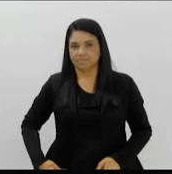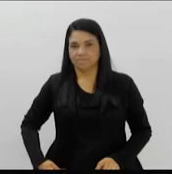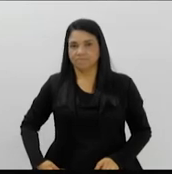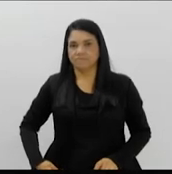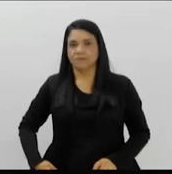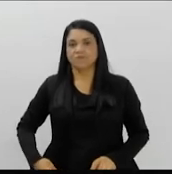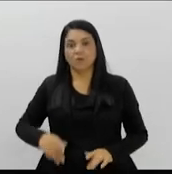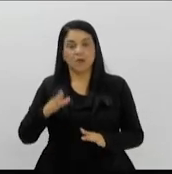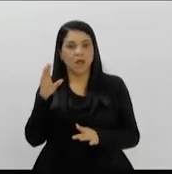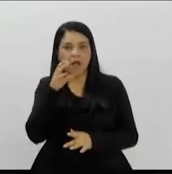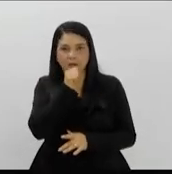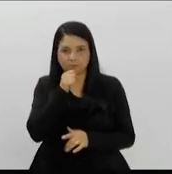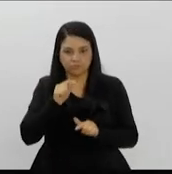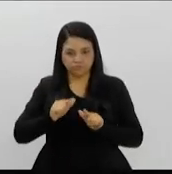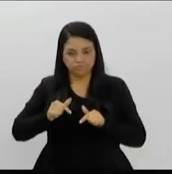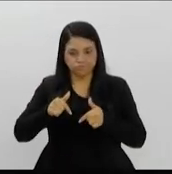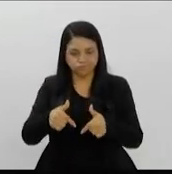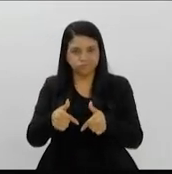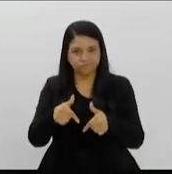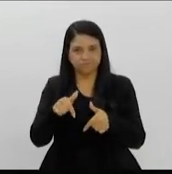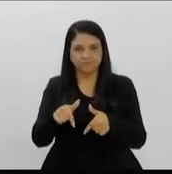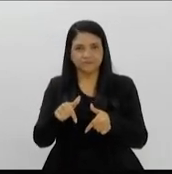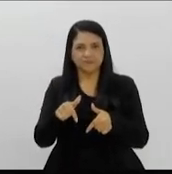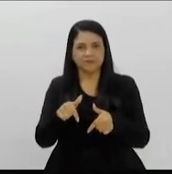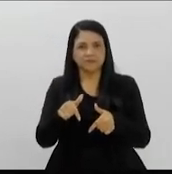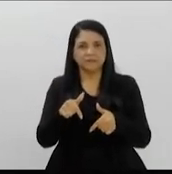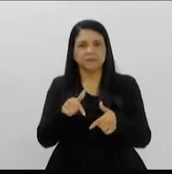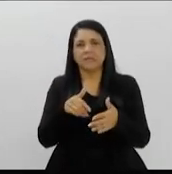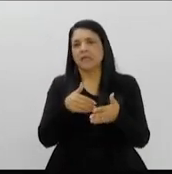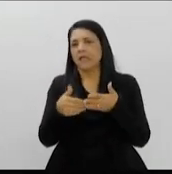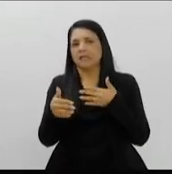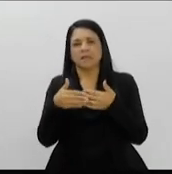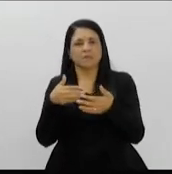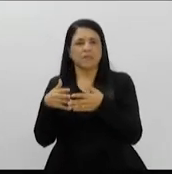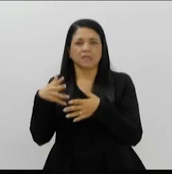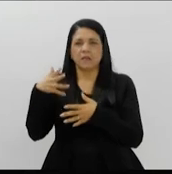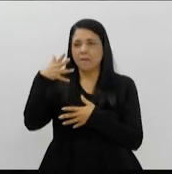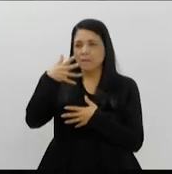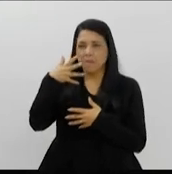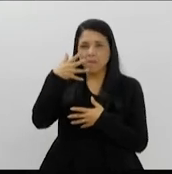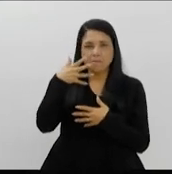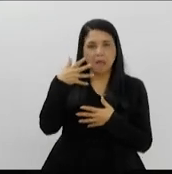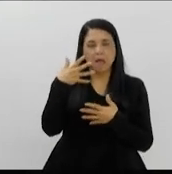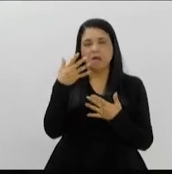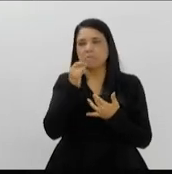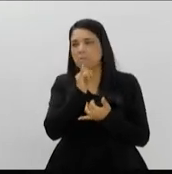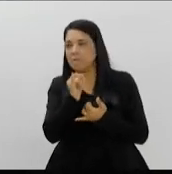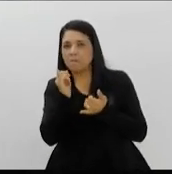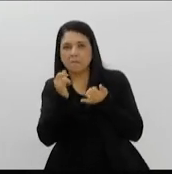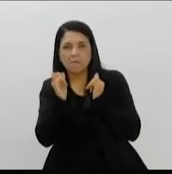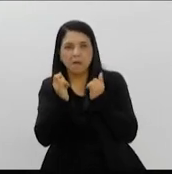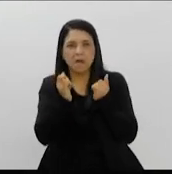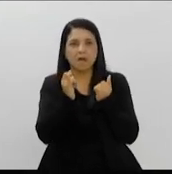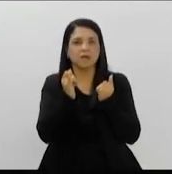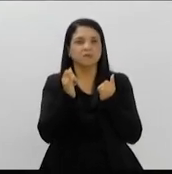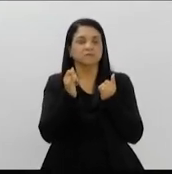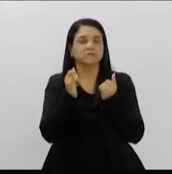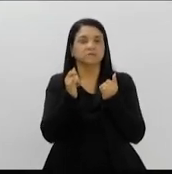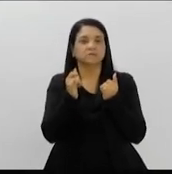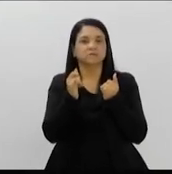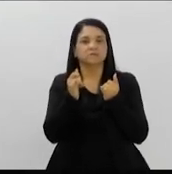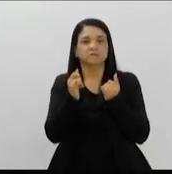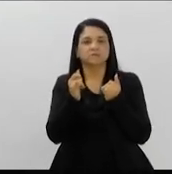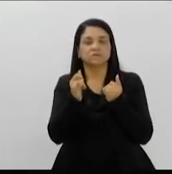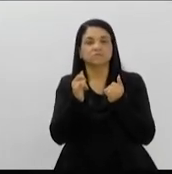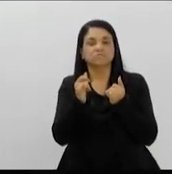de imediato. Independente das narrativas que possam ser feitas por aí,